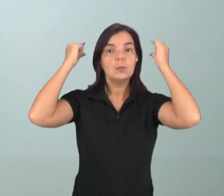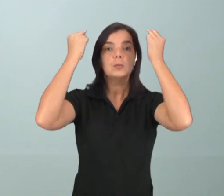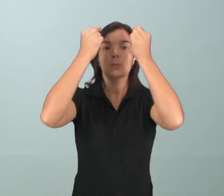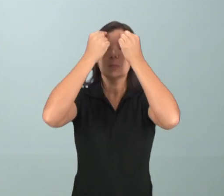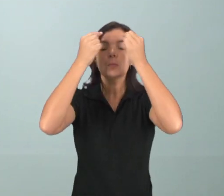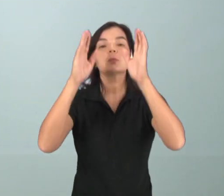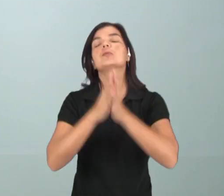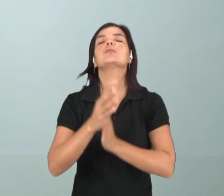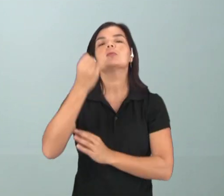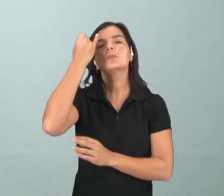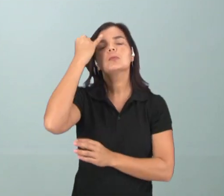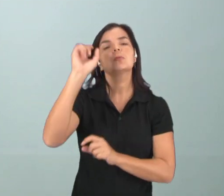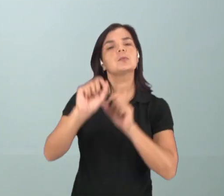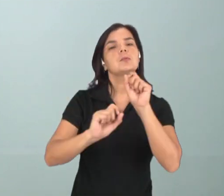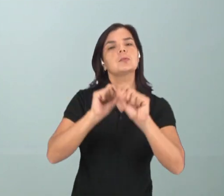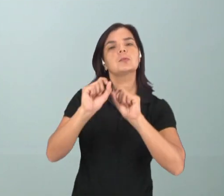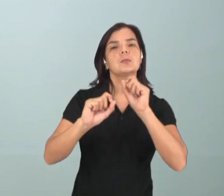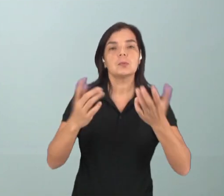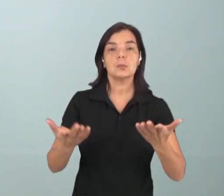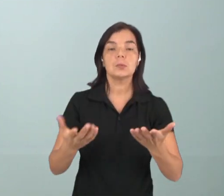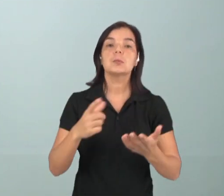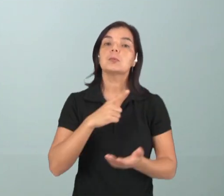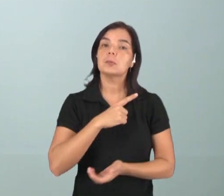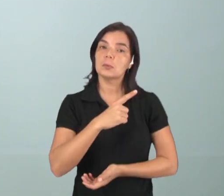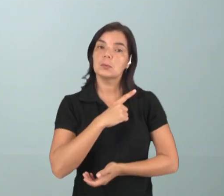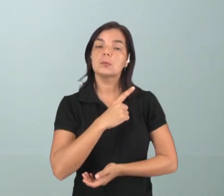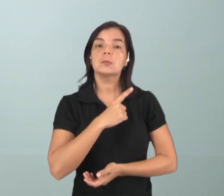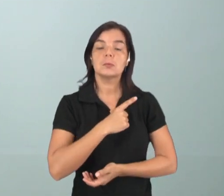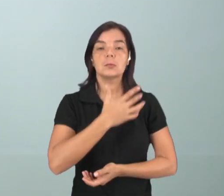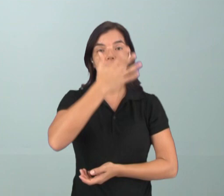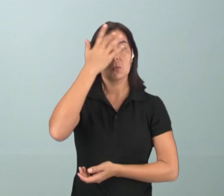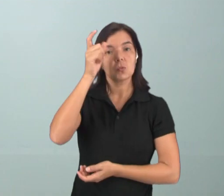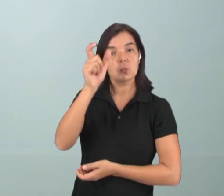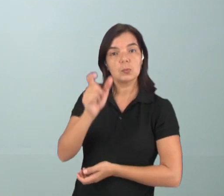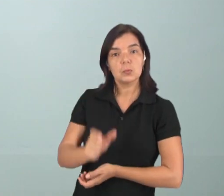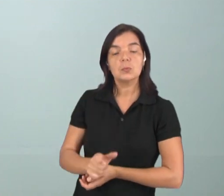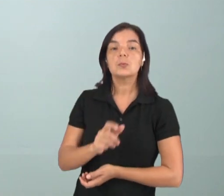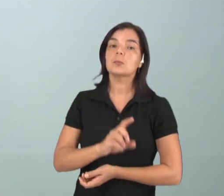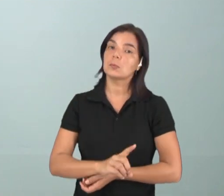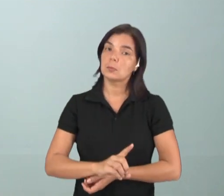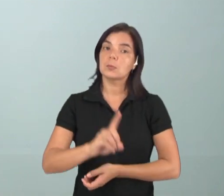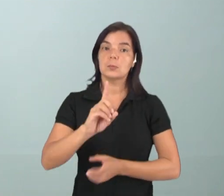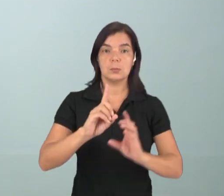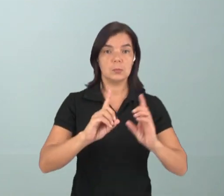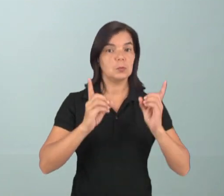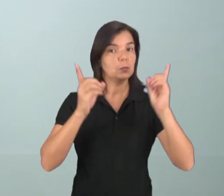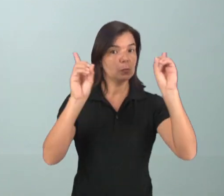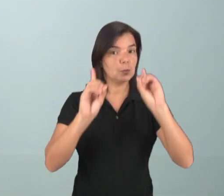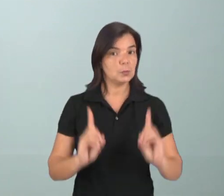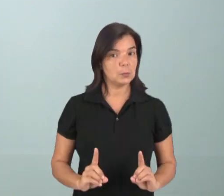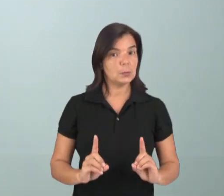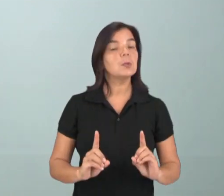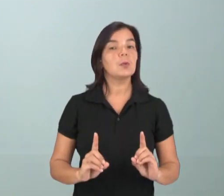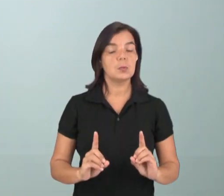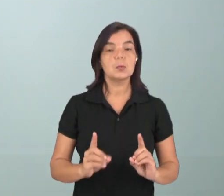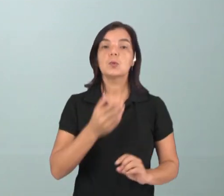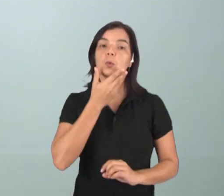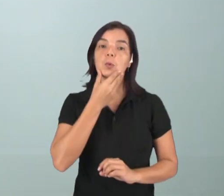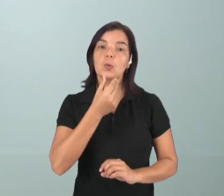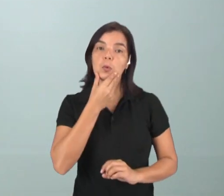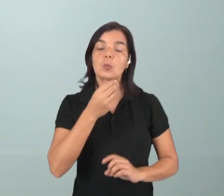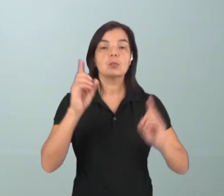ideia, eles vão desenvolver que há seres, né, deuses semi-homens, ou seja,